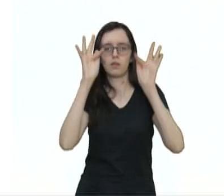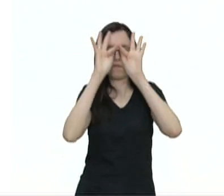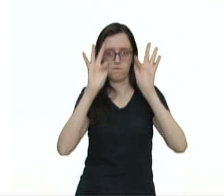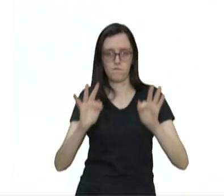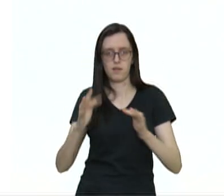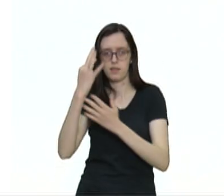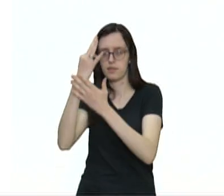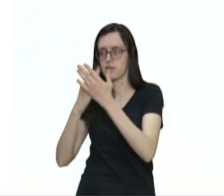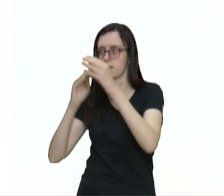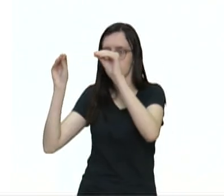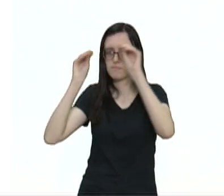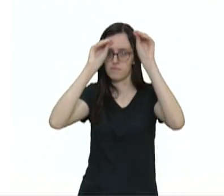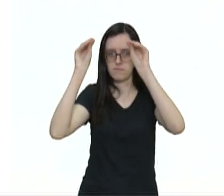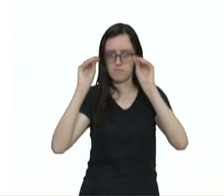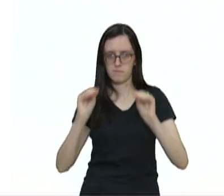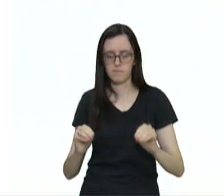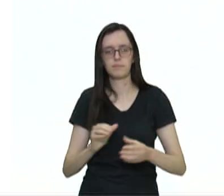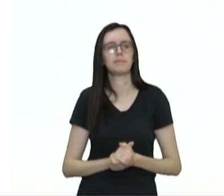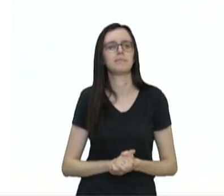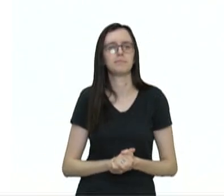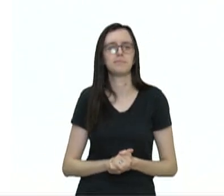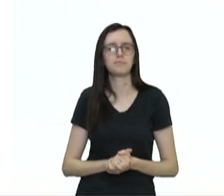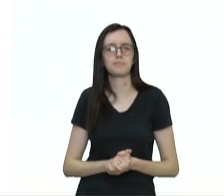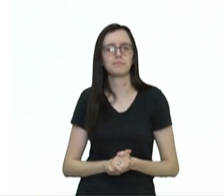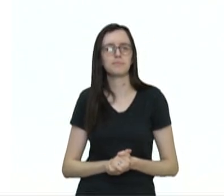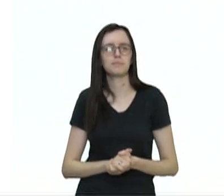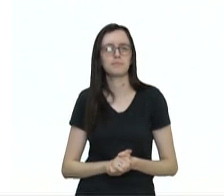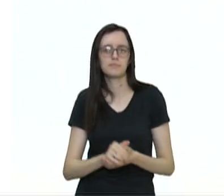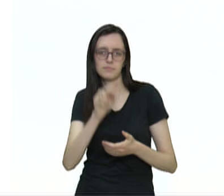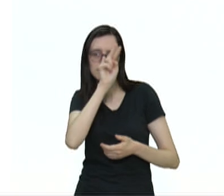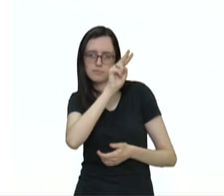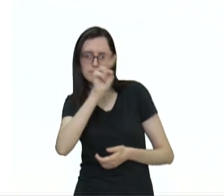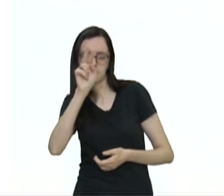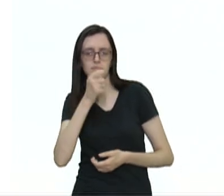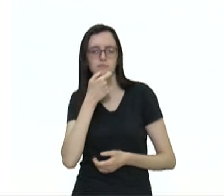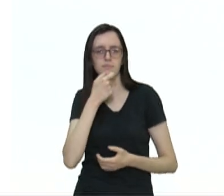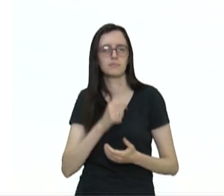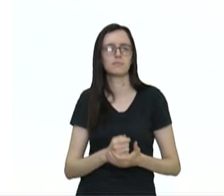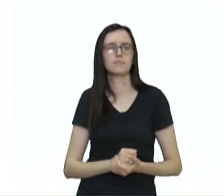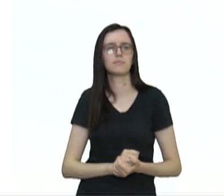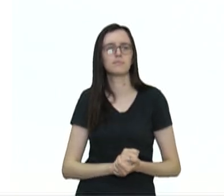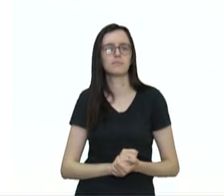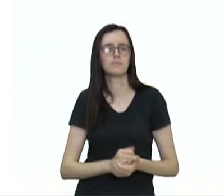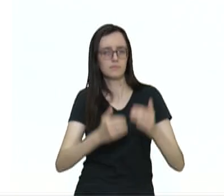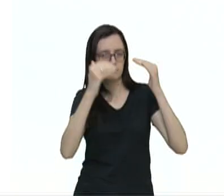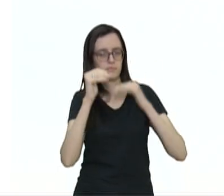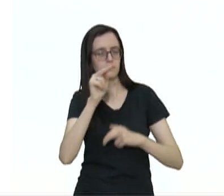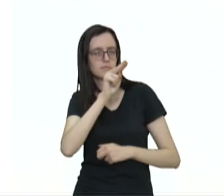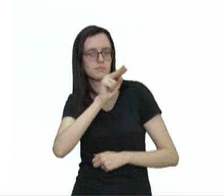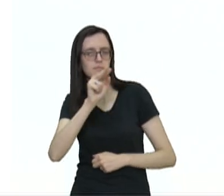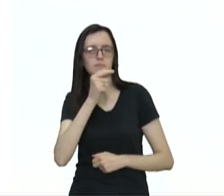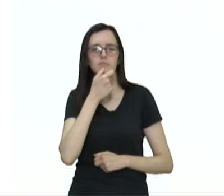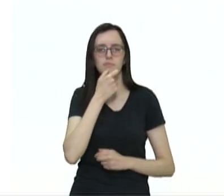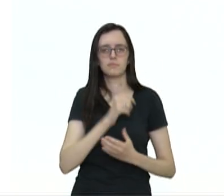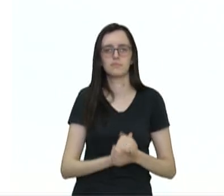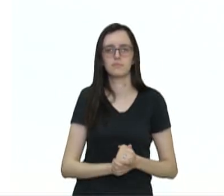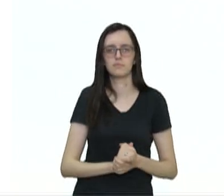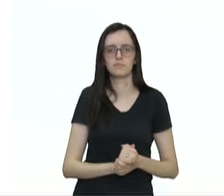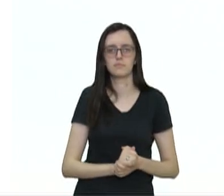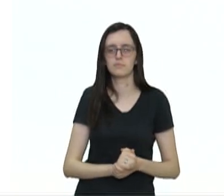desse texto. A primeira, how do I get there? Where can I stay near there? Do they